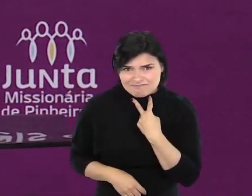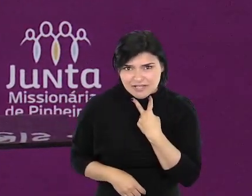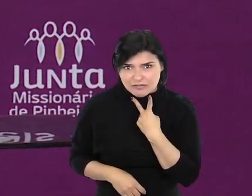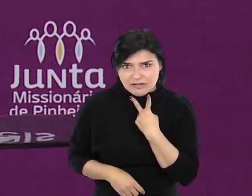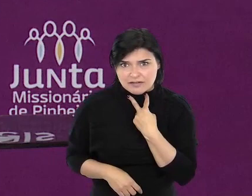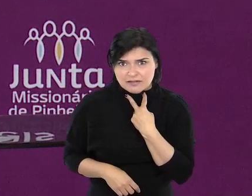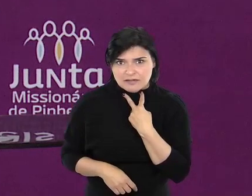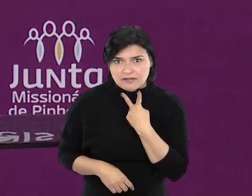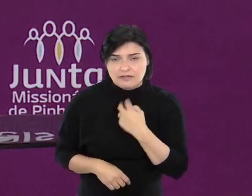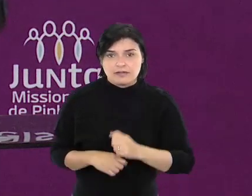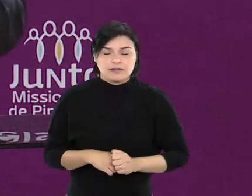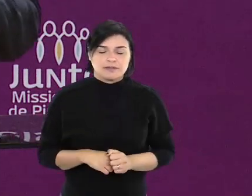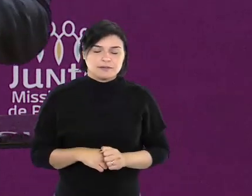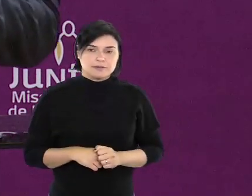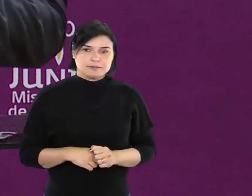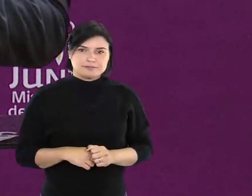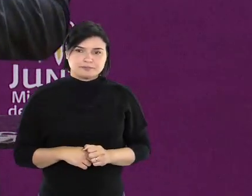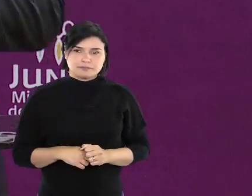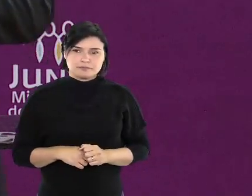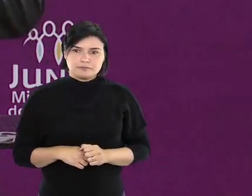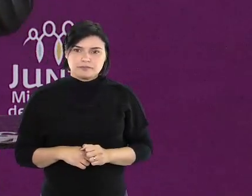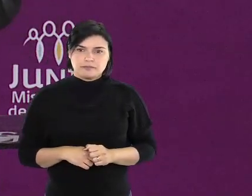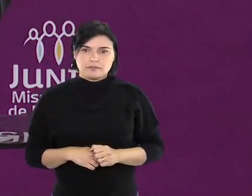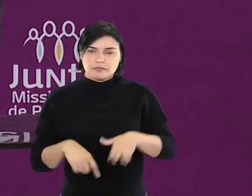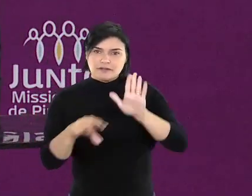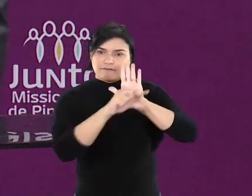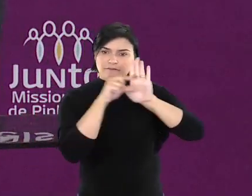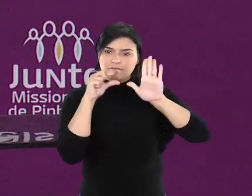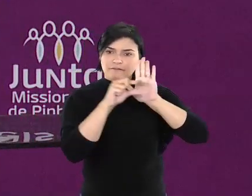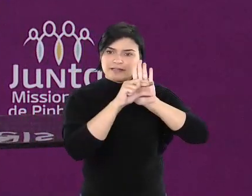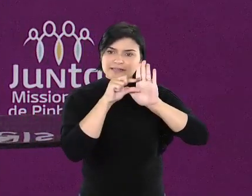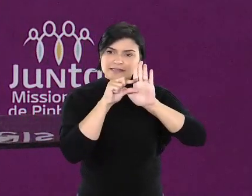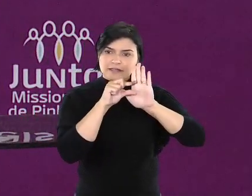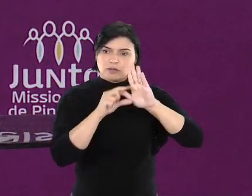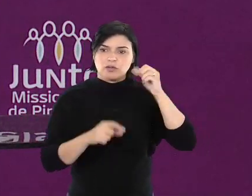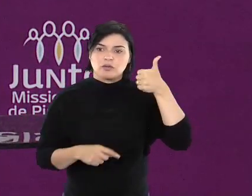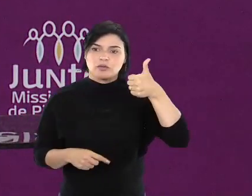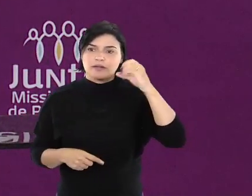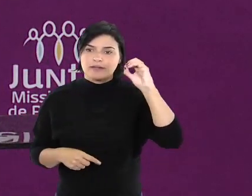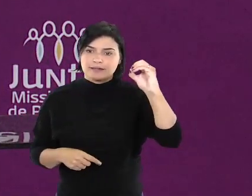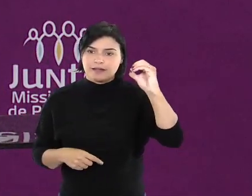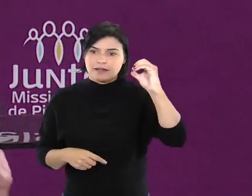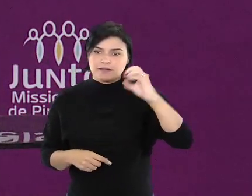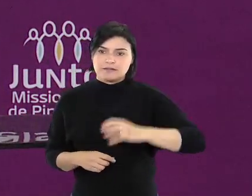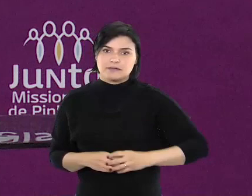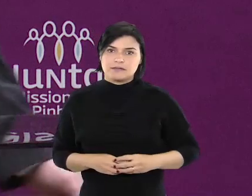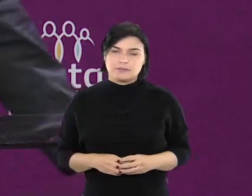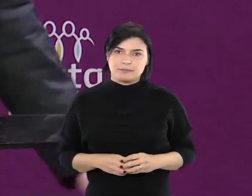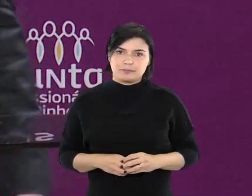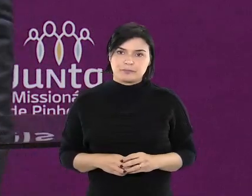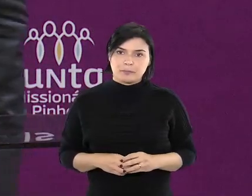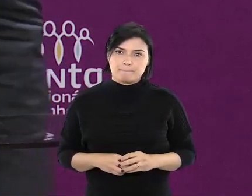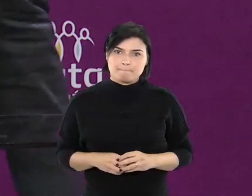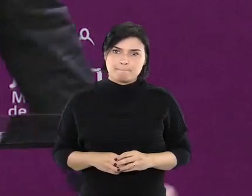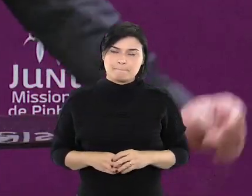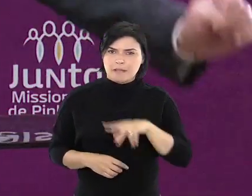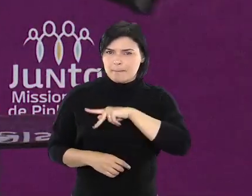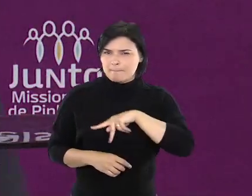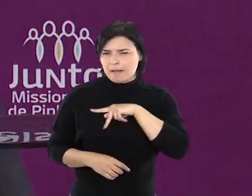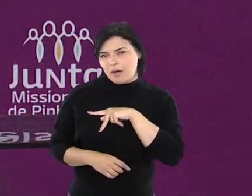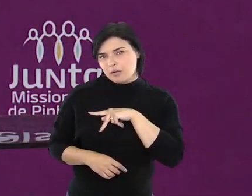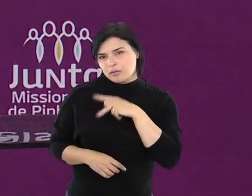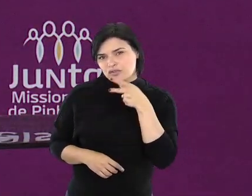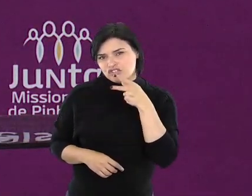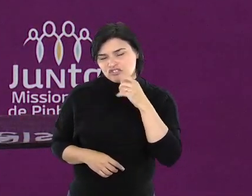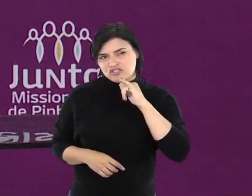mas em quarto lugar no Versículo 10 ele vai usar uma quarta palavra ele